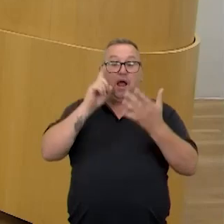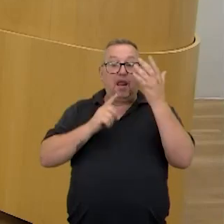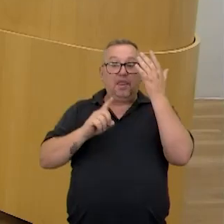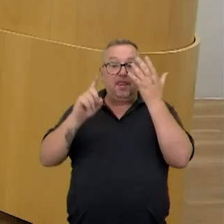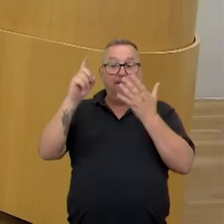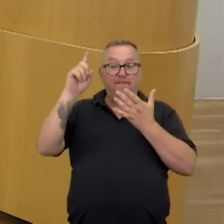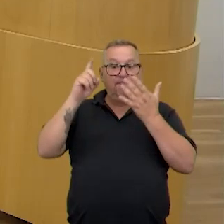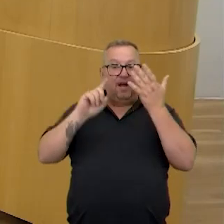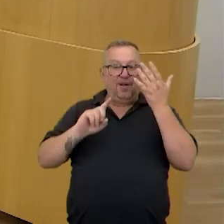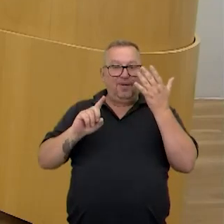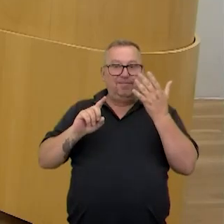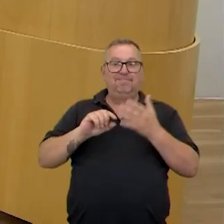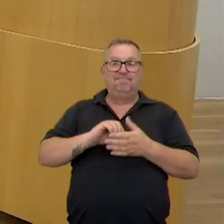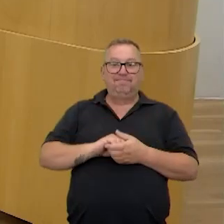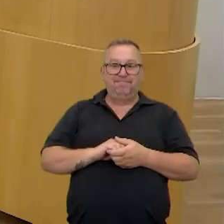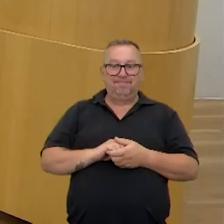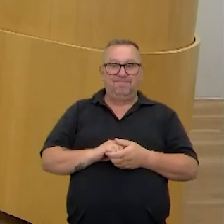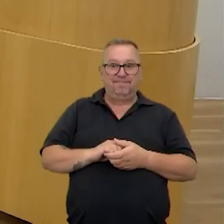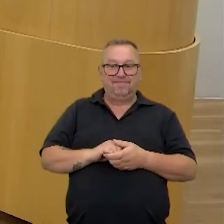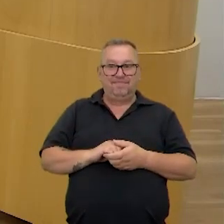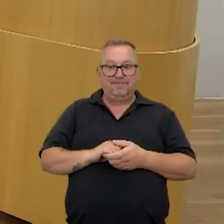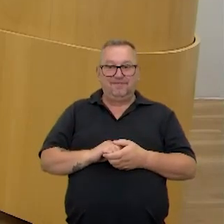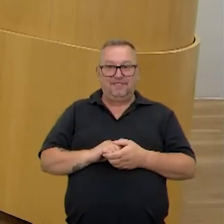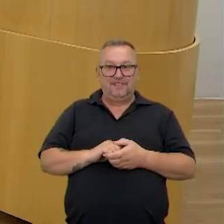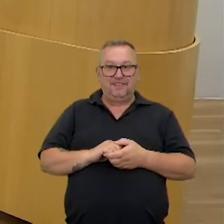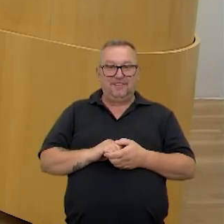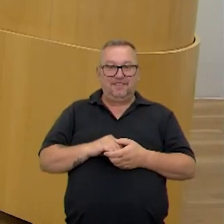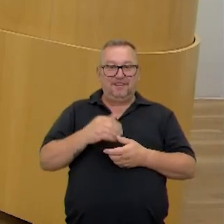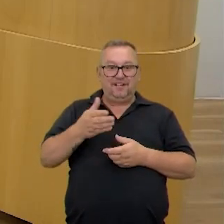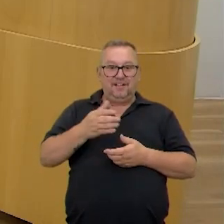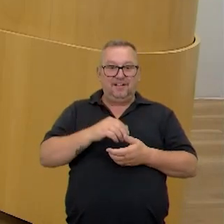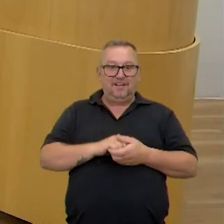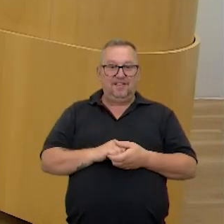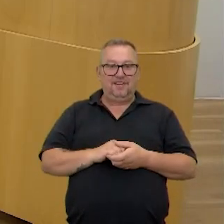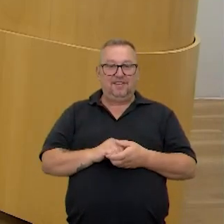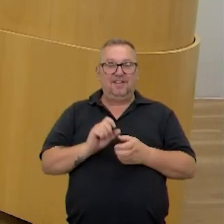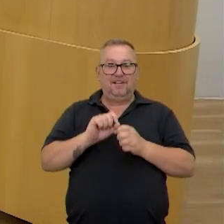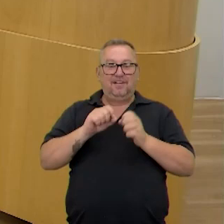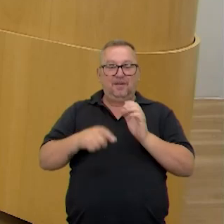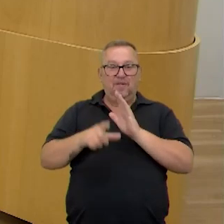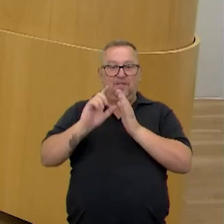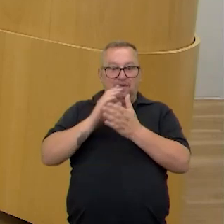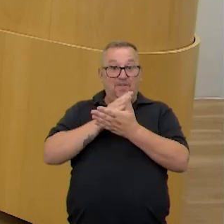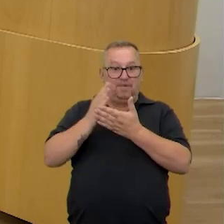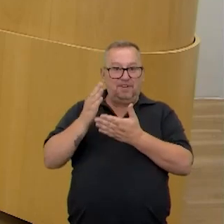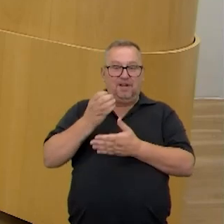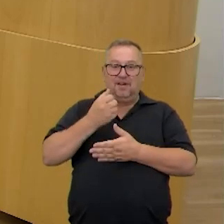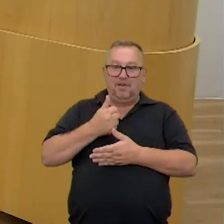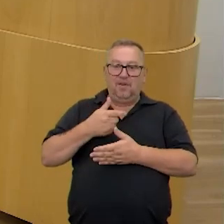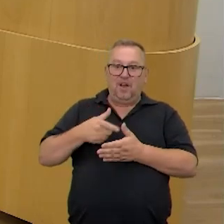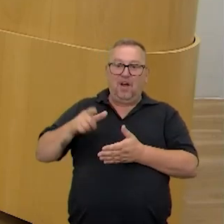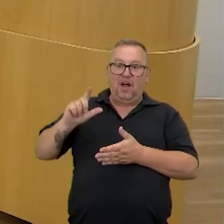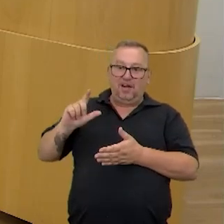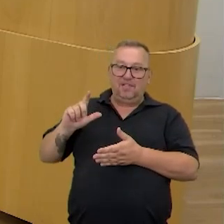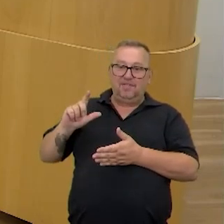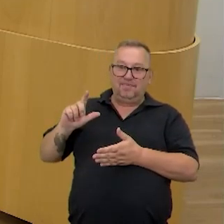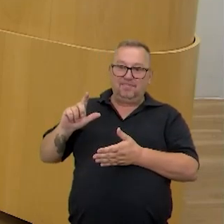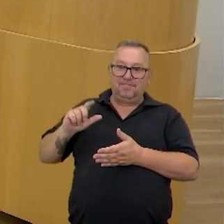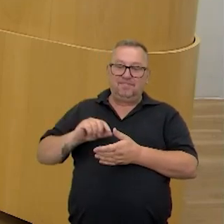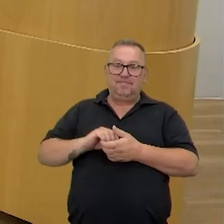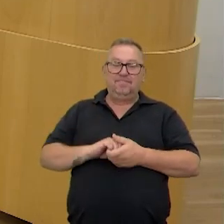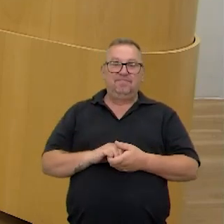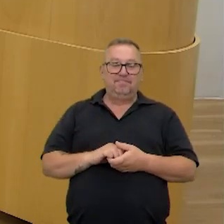Não, vai começar antes, né? O carnaval ainda está meio longe. E né? a gente está torcendo. Quanto antes começar, a educação melhor. tem que começar antes, né? Quanto